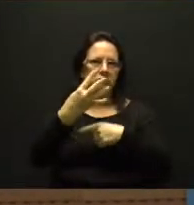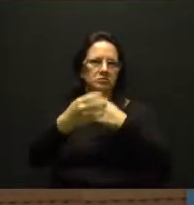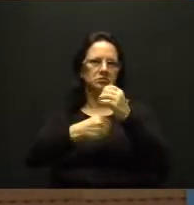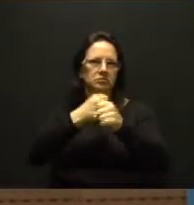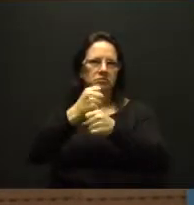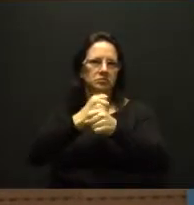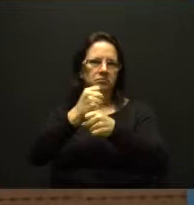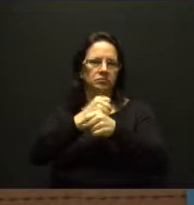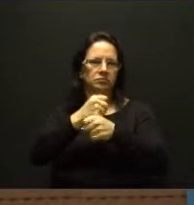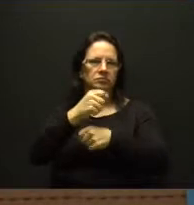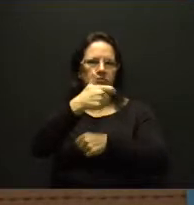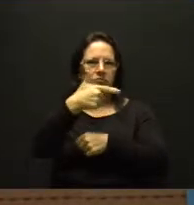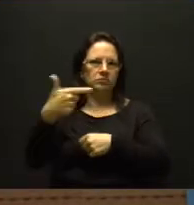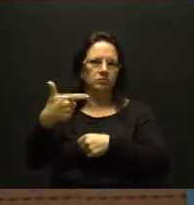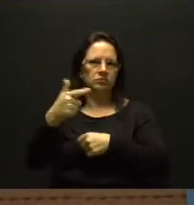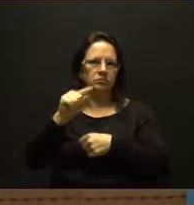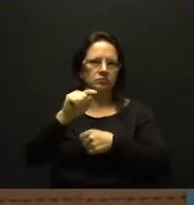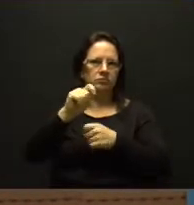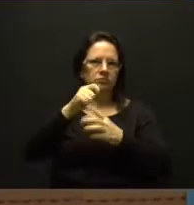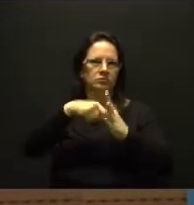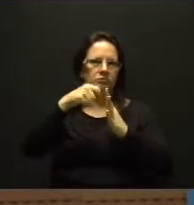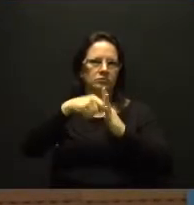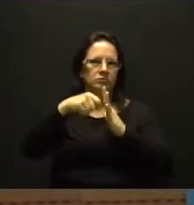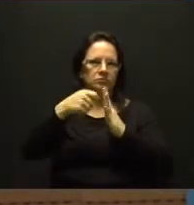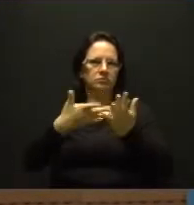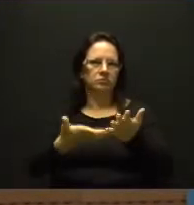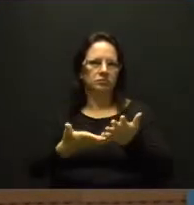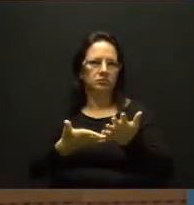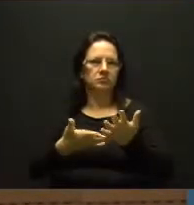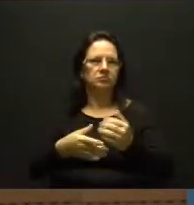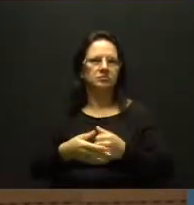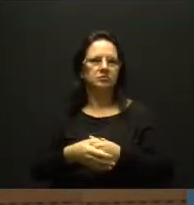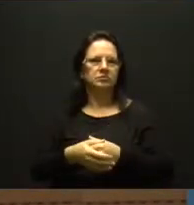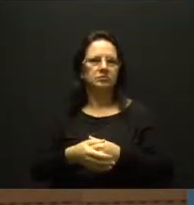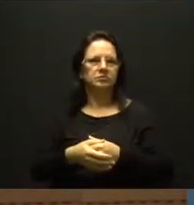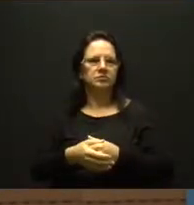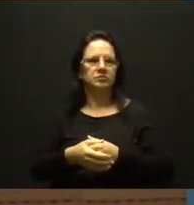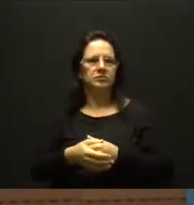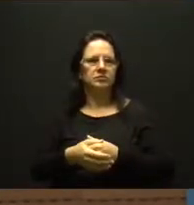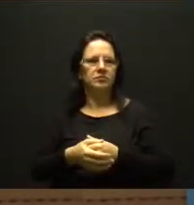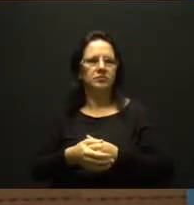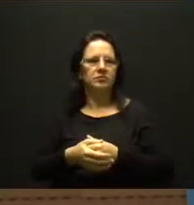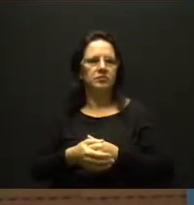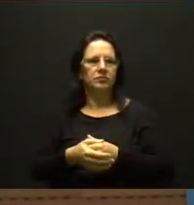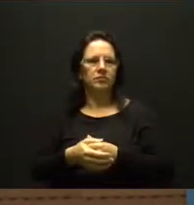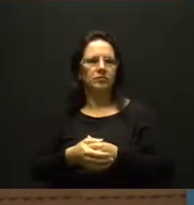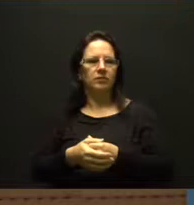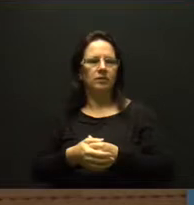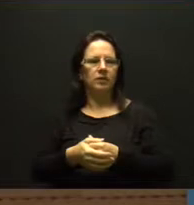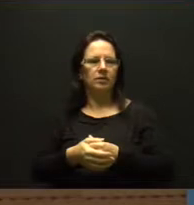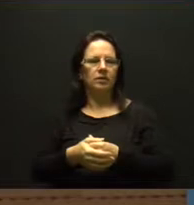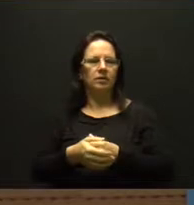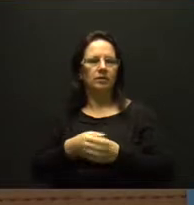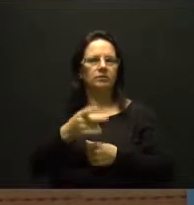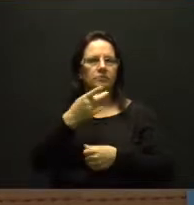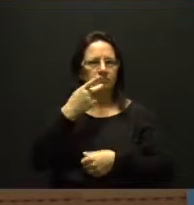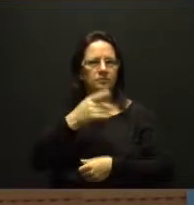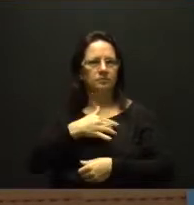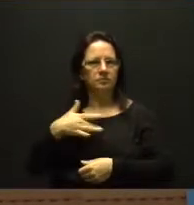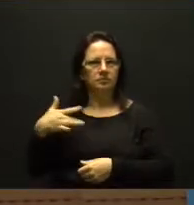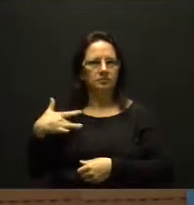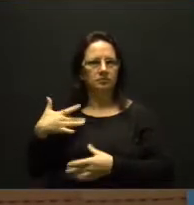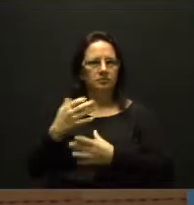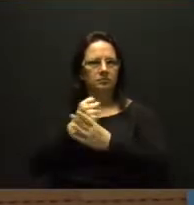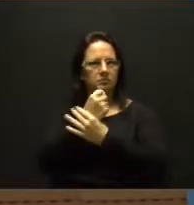mil reais 12 mil reais também é muito pouco já que dizem que saúde e segurança